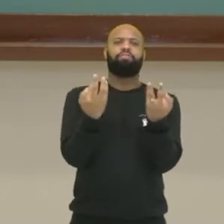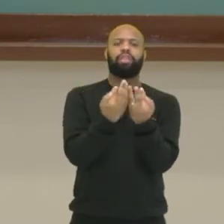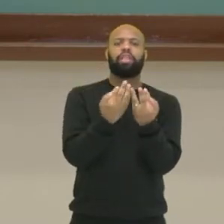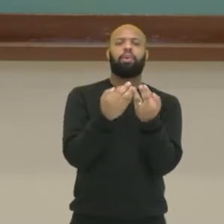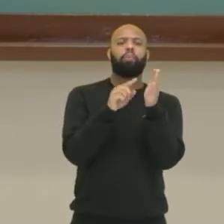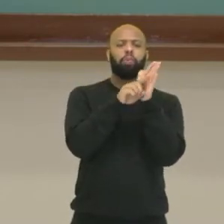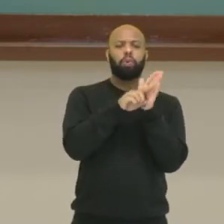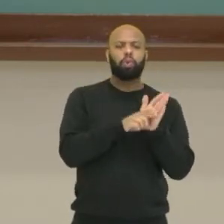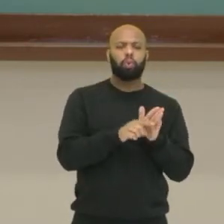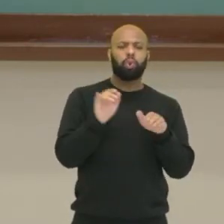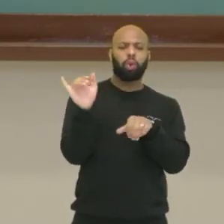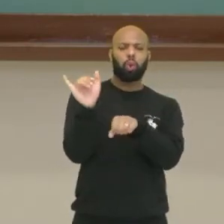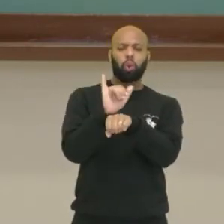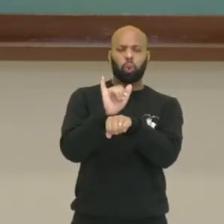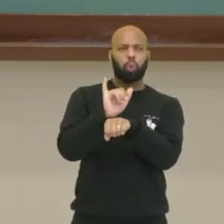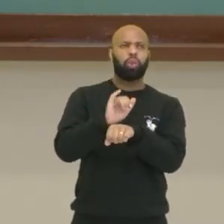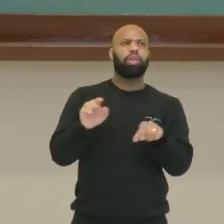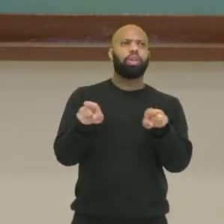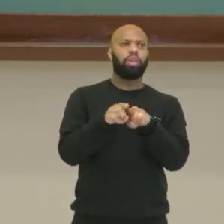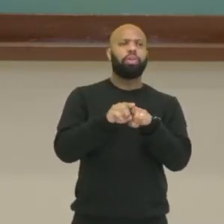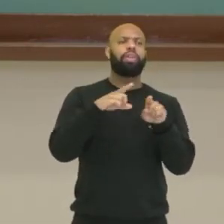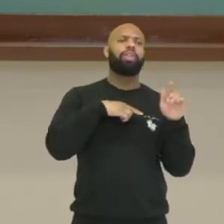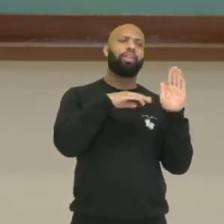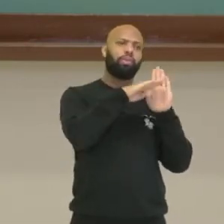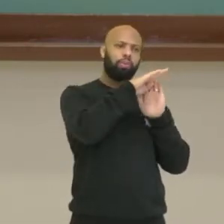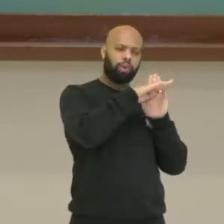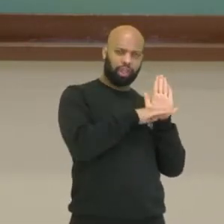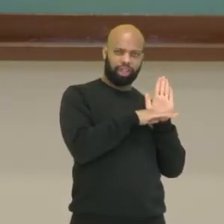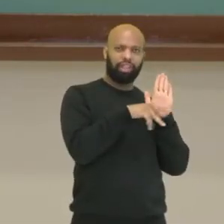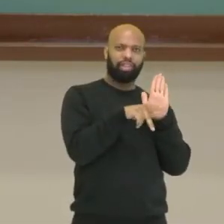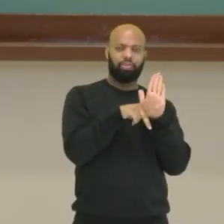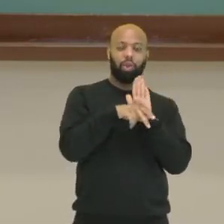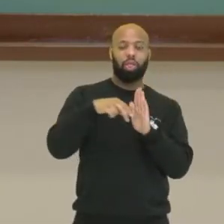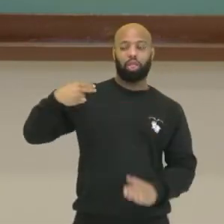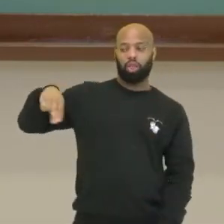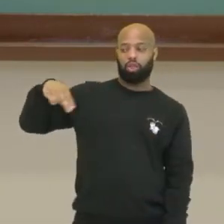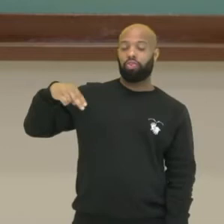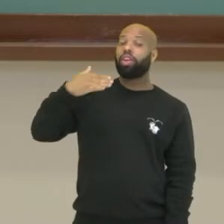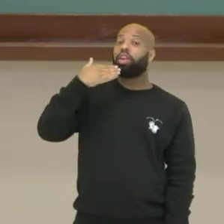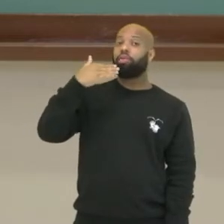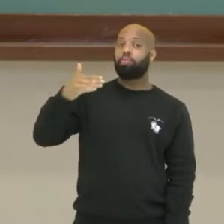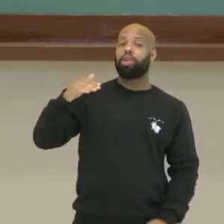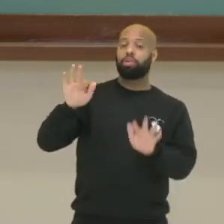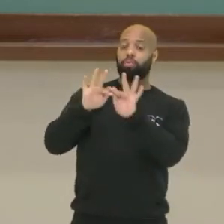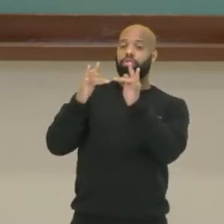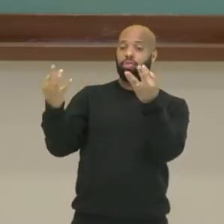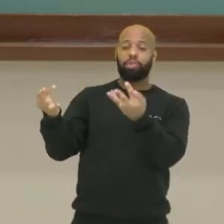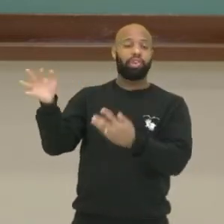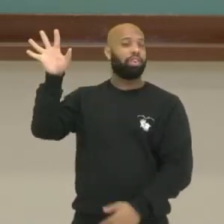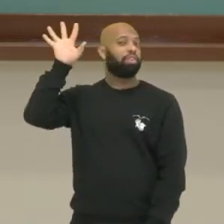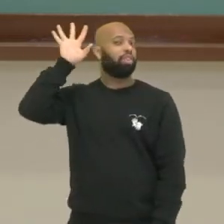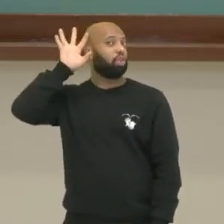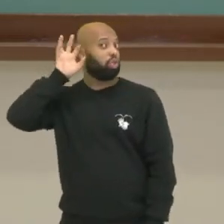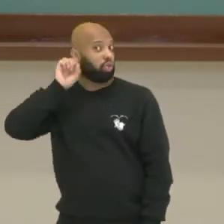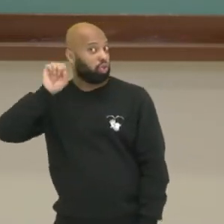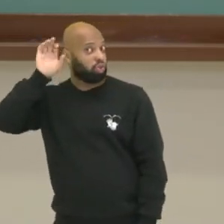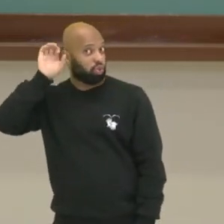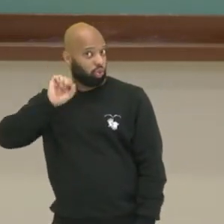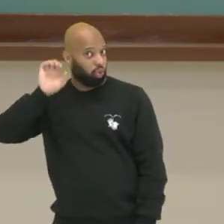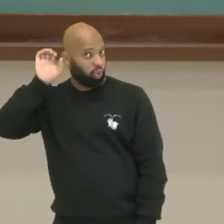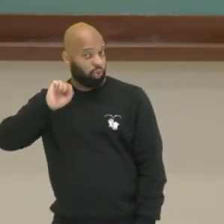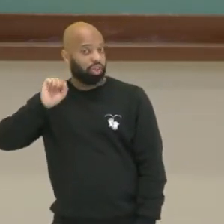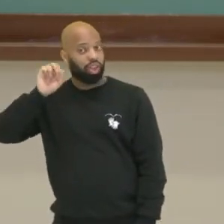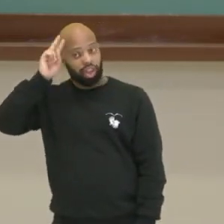busque lá no YouTube um programa de radionovela, peça para que ele ou ela ouça a